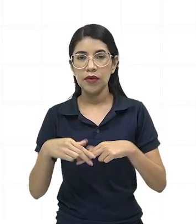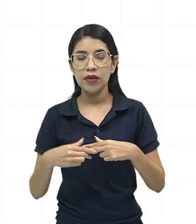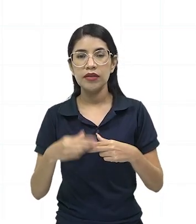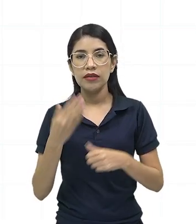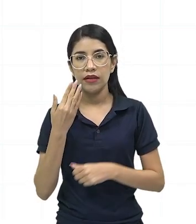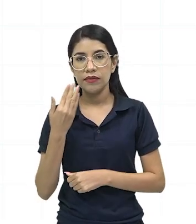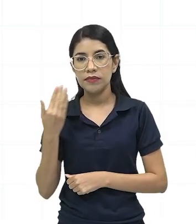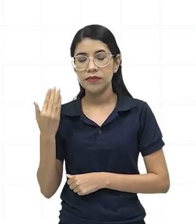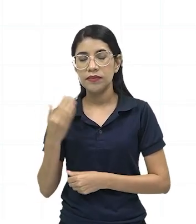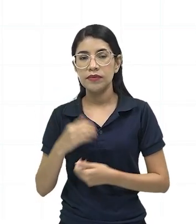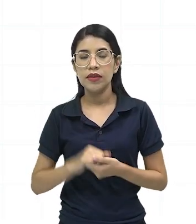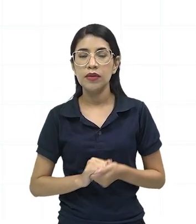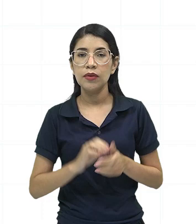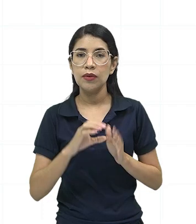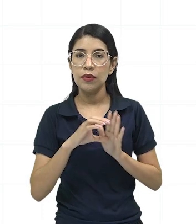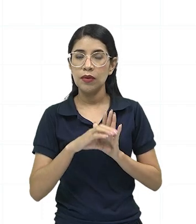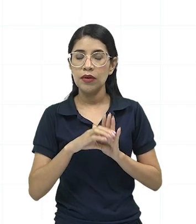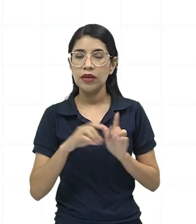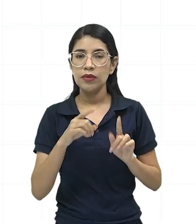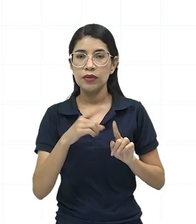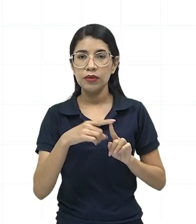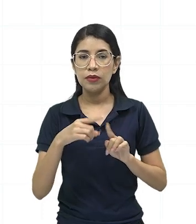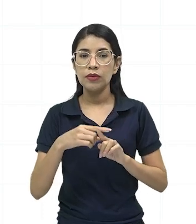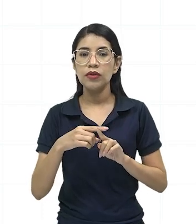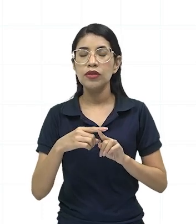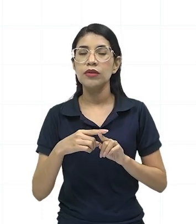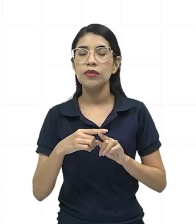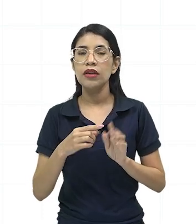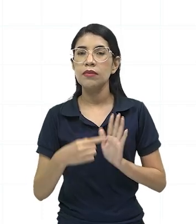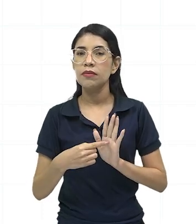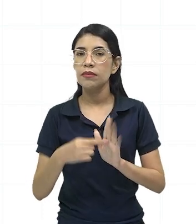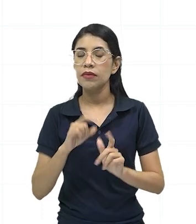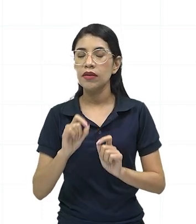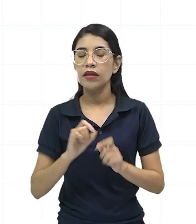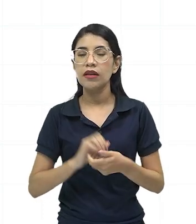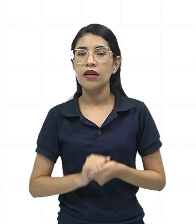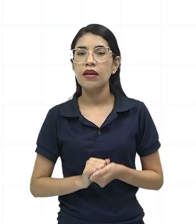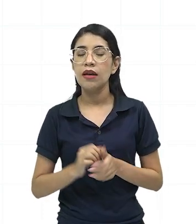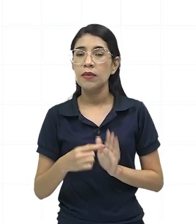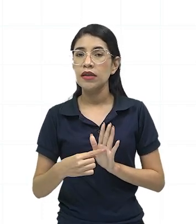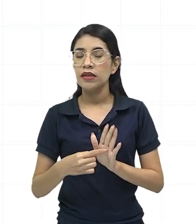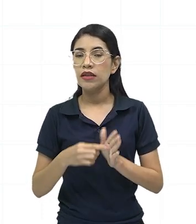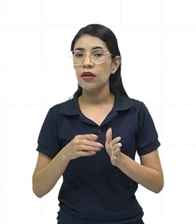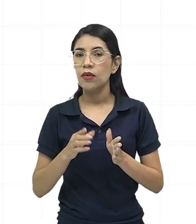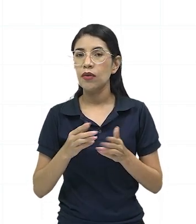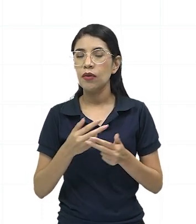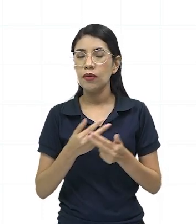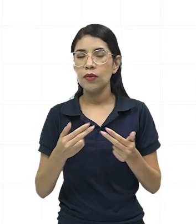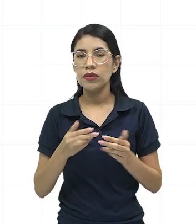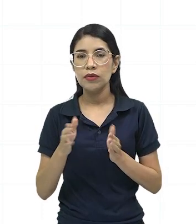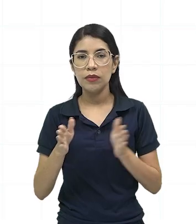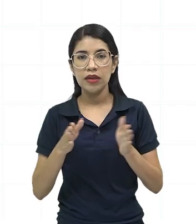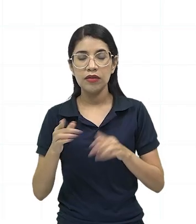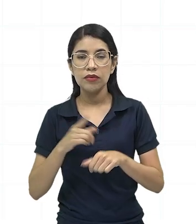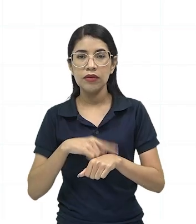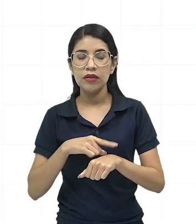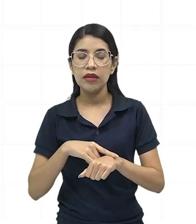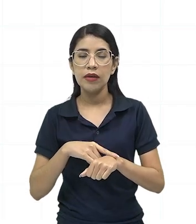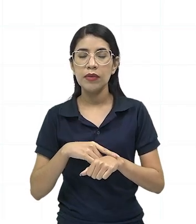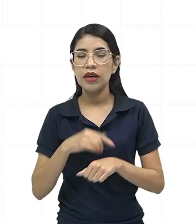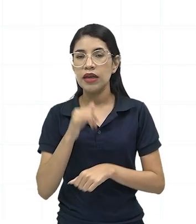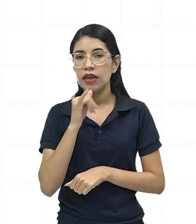ali. Conceito das temporais introduzem uma circunstância de tempo, indicando quando